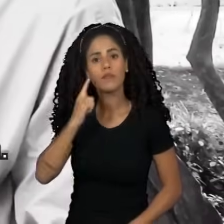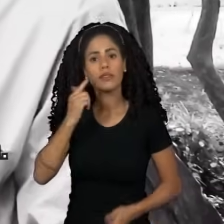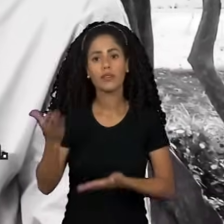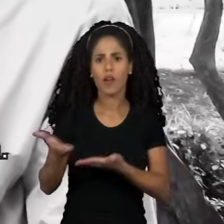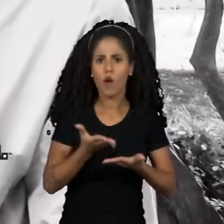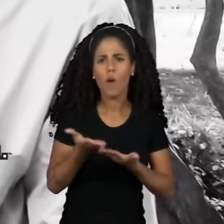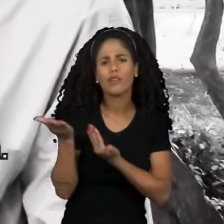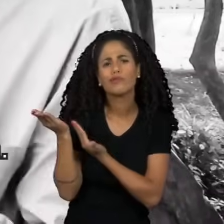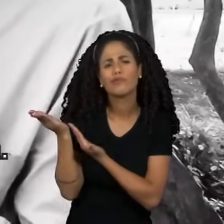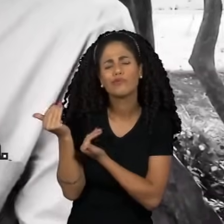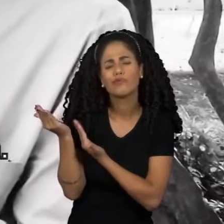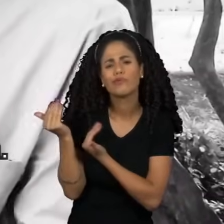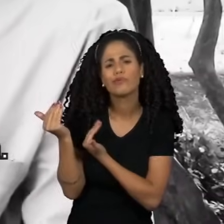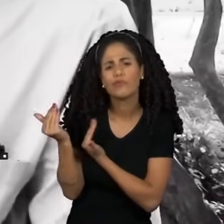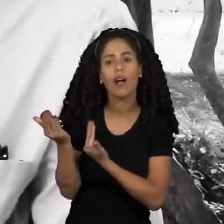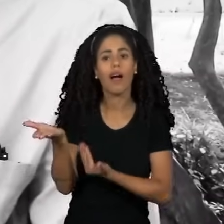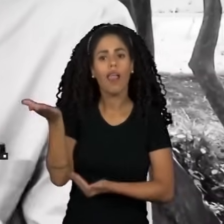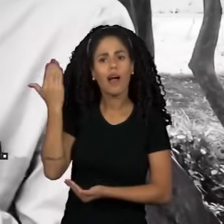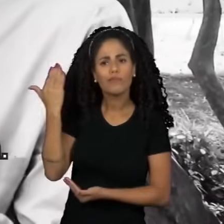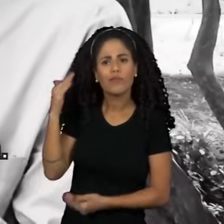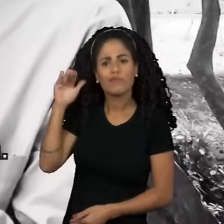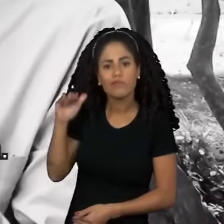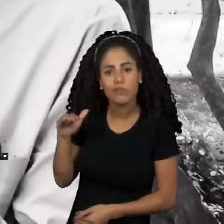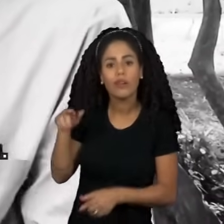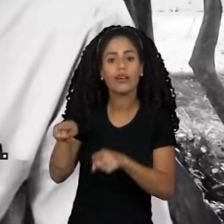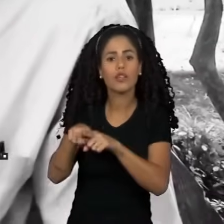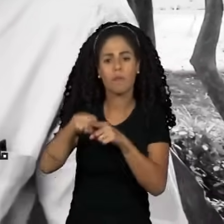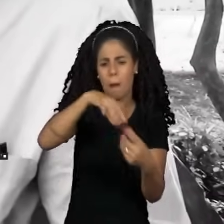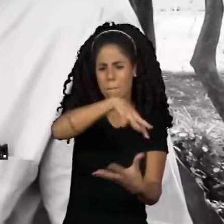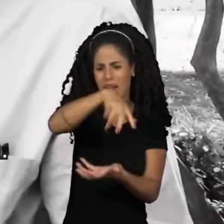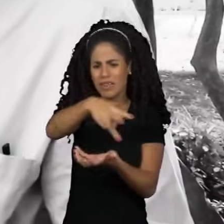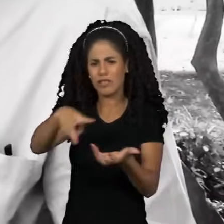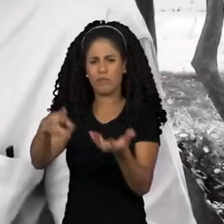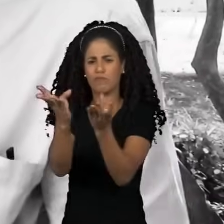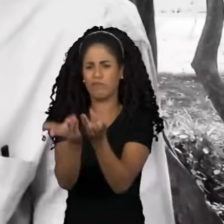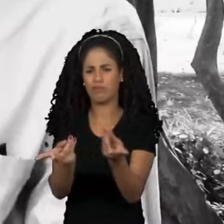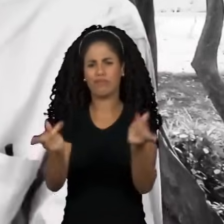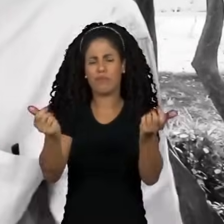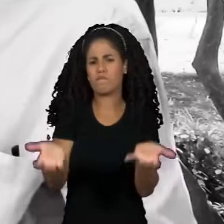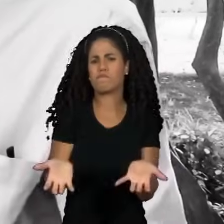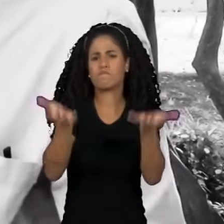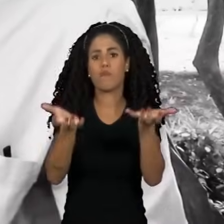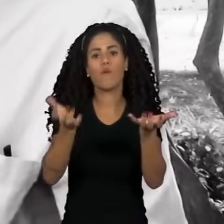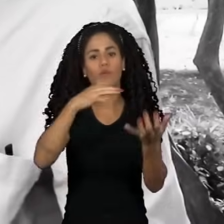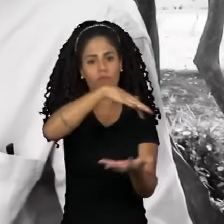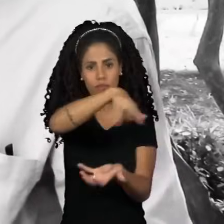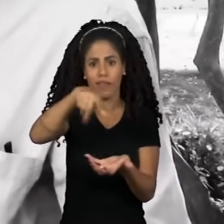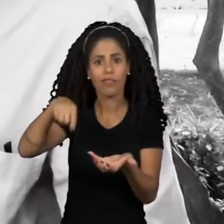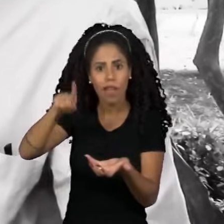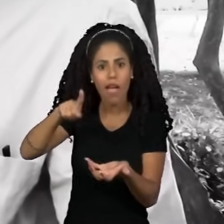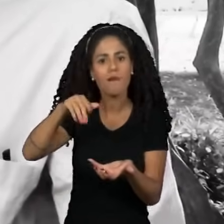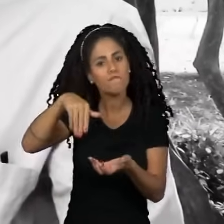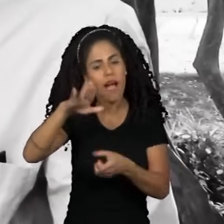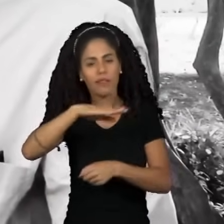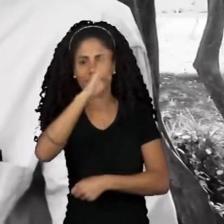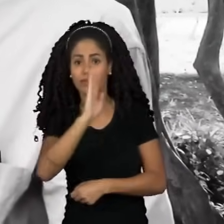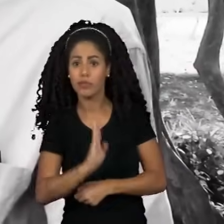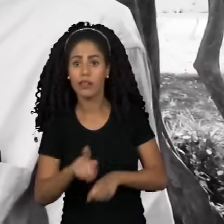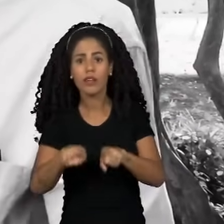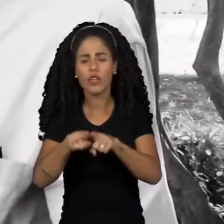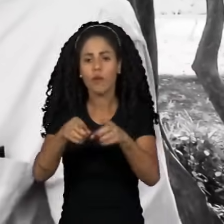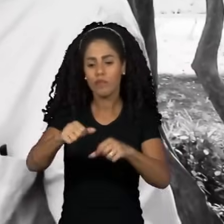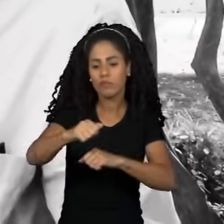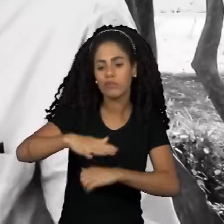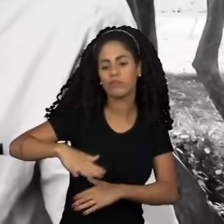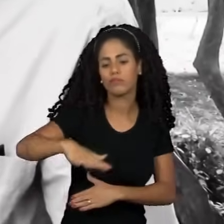jovem, ainda é o país mais rico do planeta, não tem dúvida. A riqueza que temos